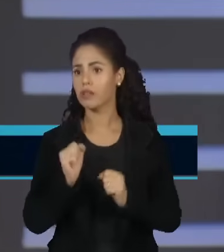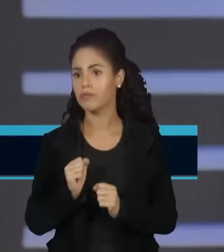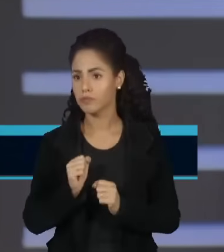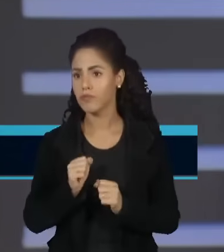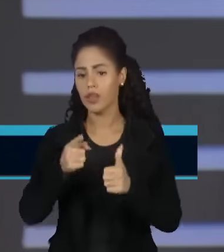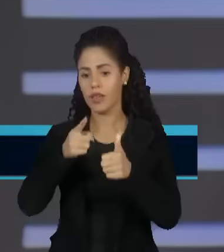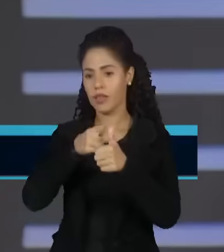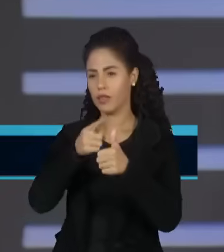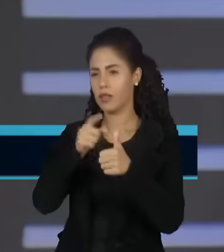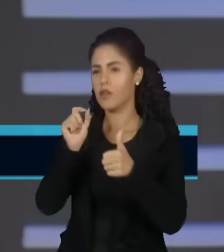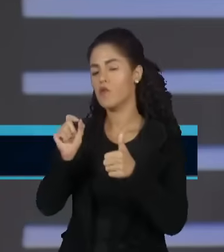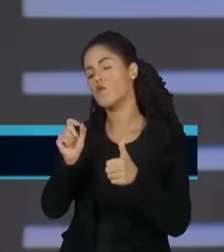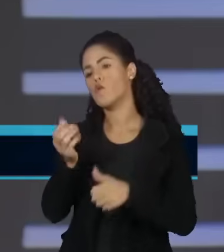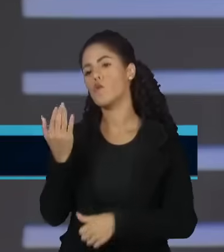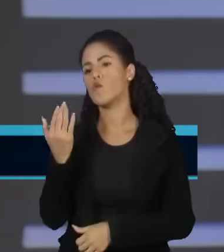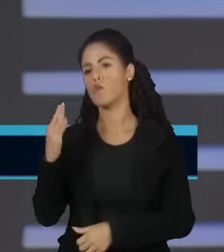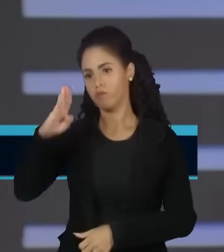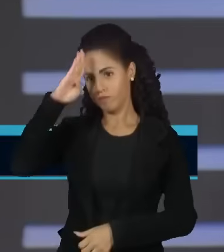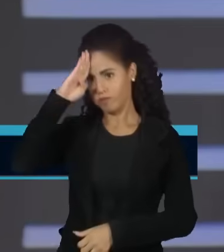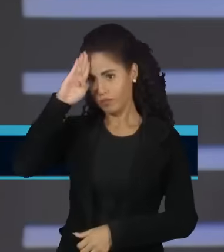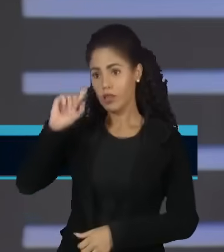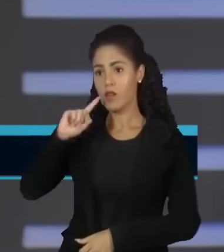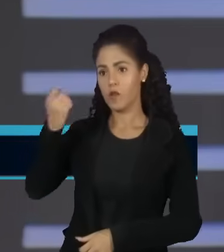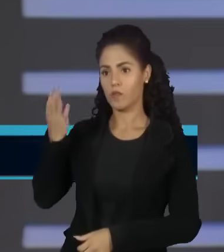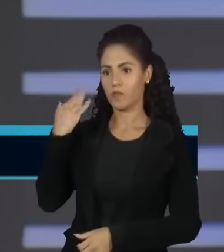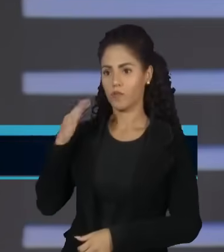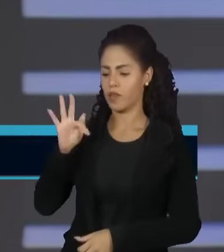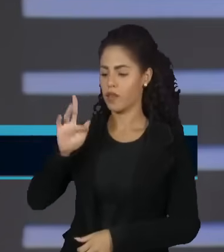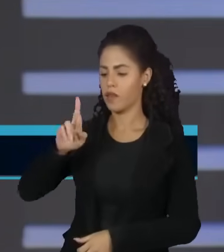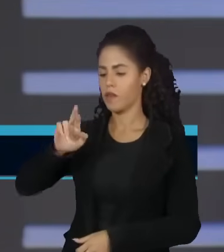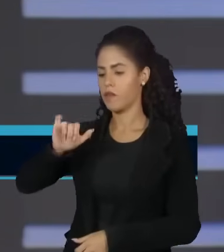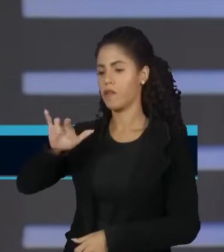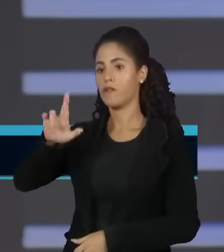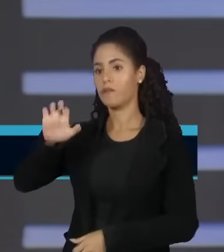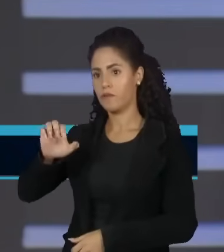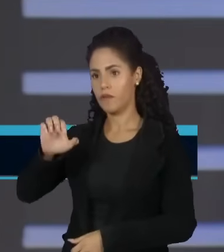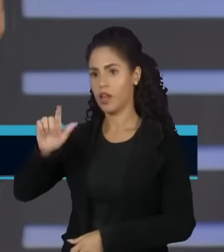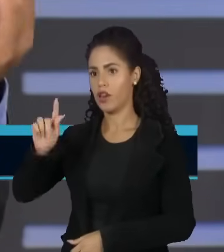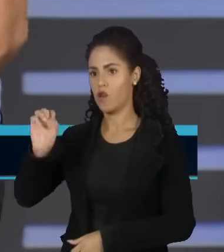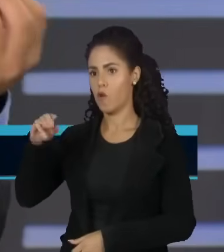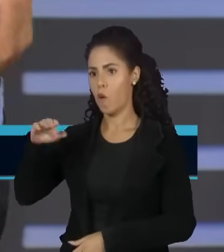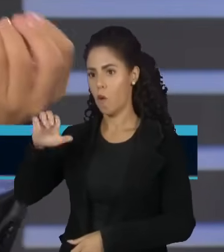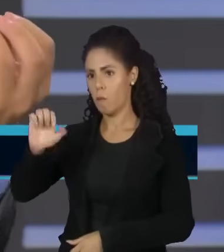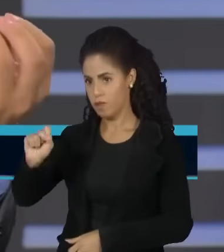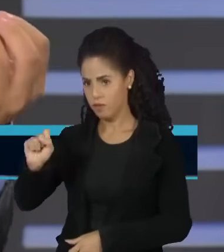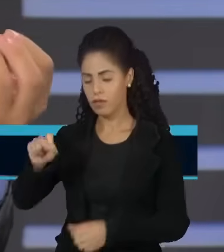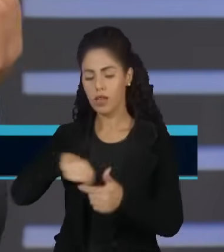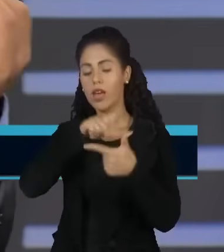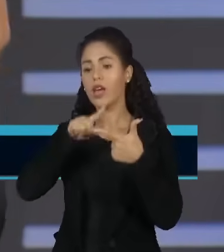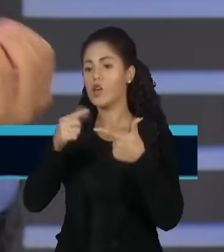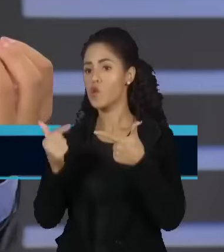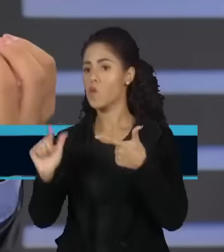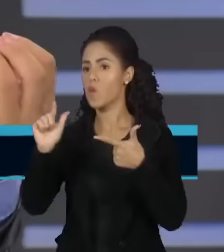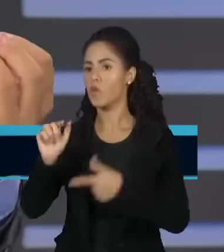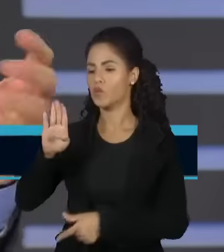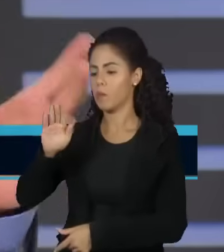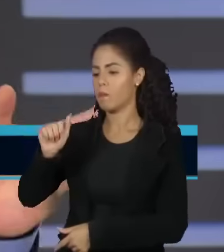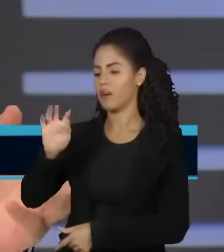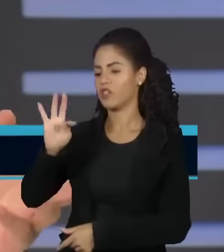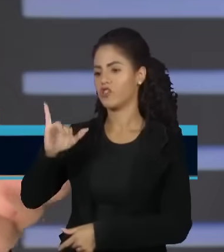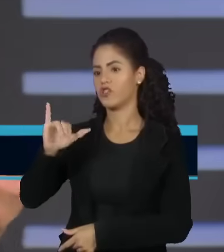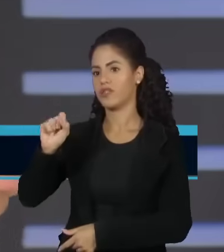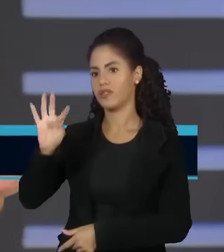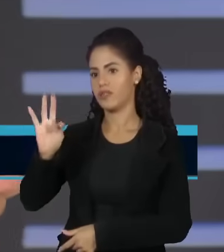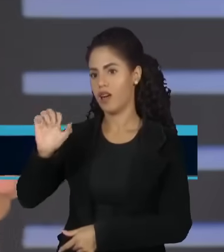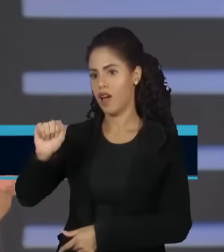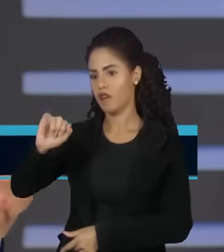o antigo comandante do Exército, Freire Gomes, general Freire Gomes, e o antigo comandante da Força Aérea, Batista Júnior. Eles não podem